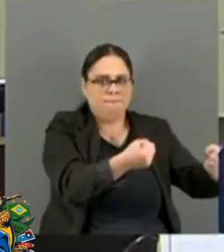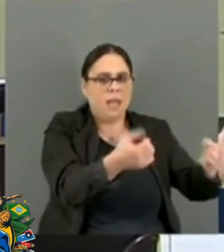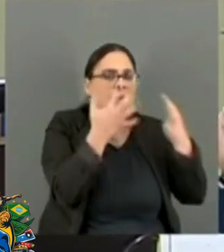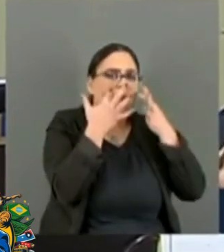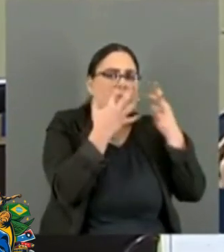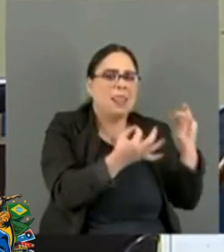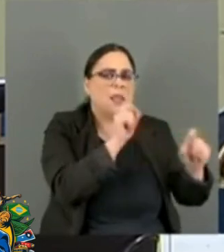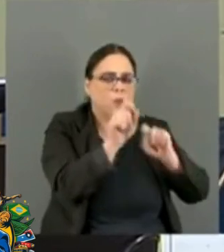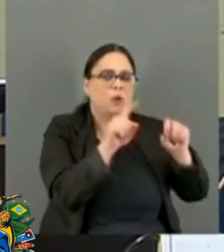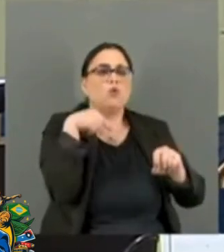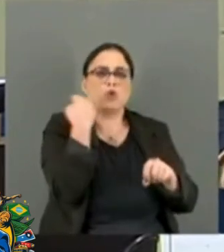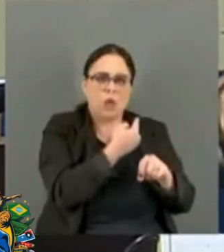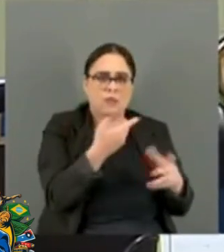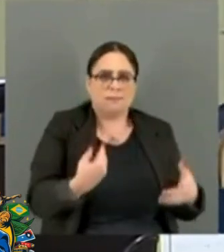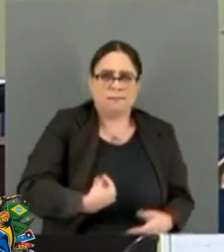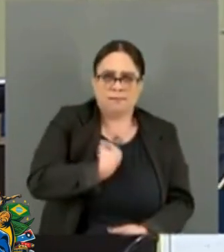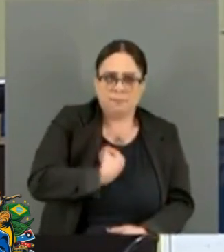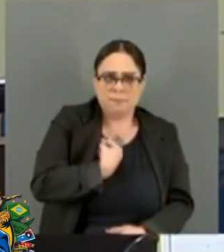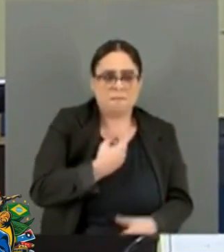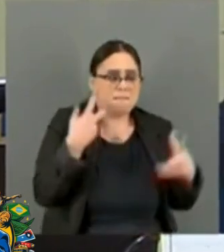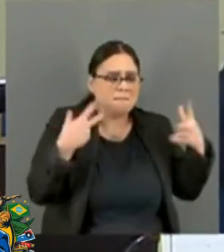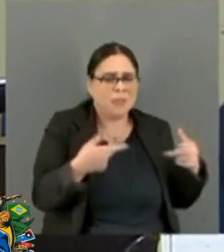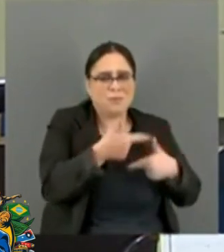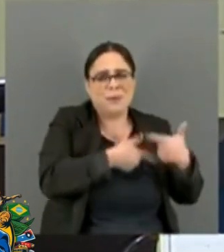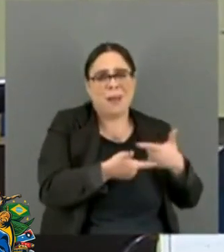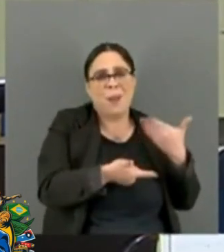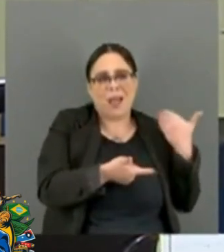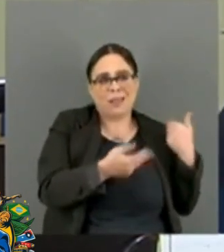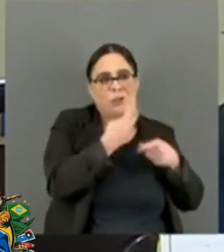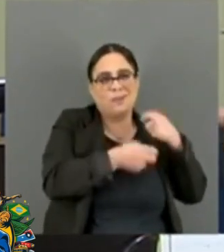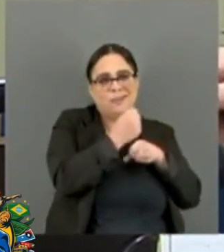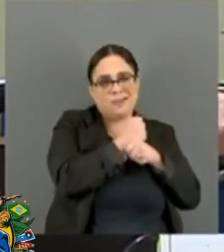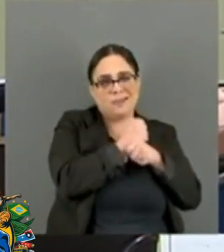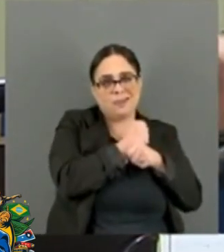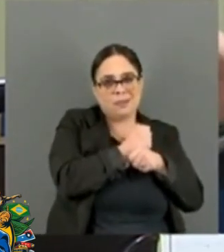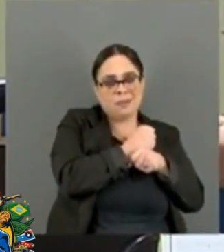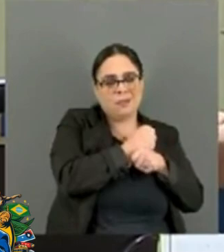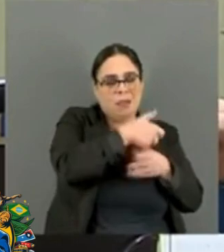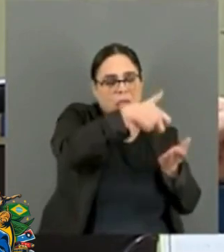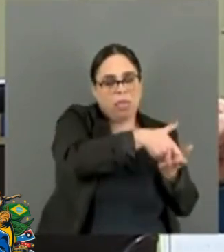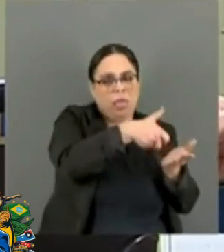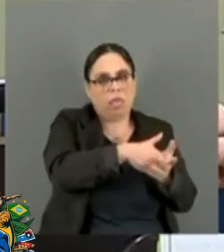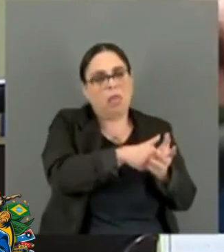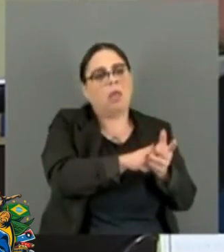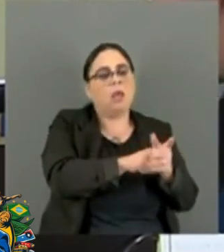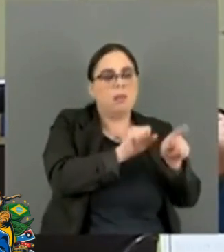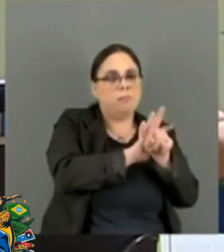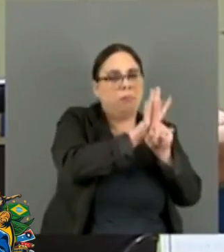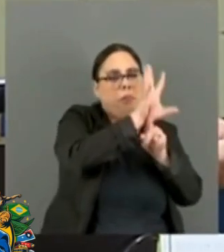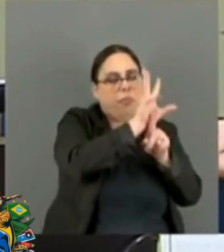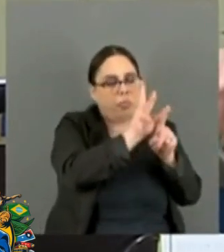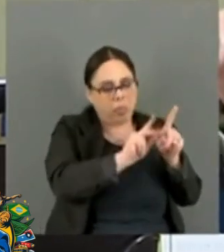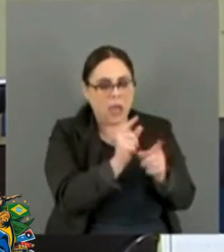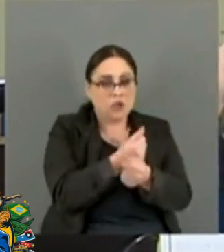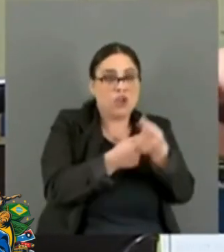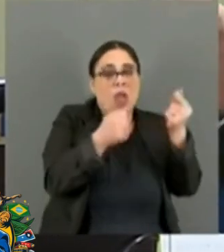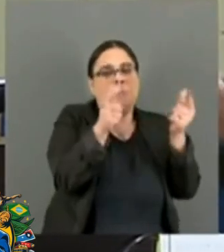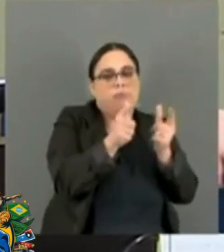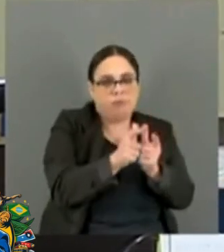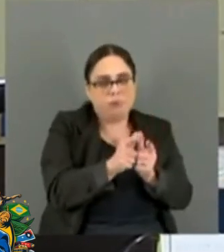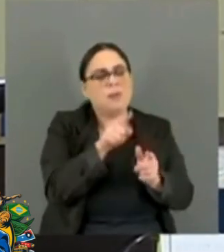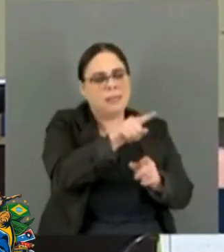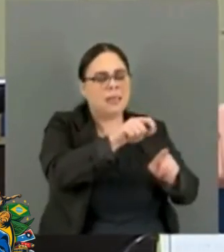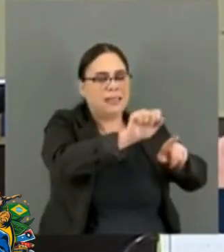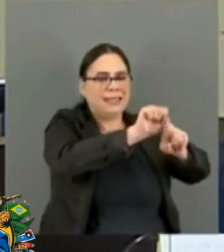que, de fato, nós estamos hoje fazendo o mesmo trabalho que fazíamos há 2 anos, penalizados numa audiência que cai, num faturamento que cai, e ela estiver disposta a